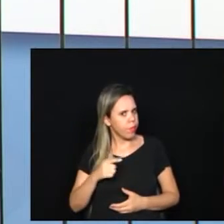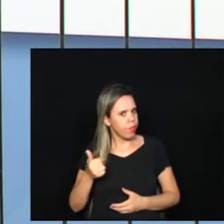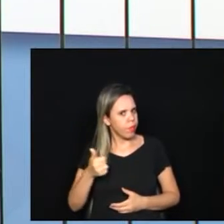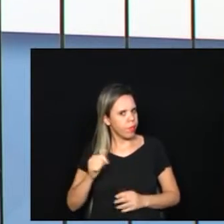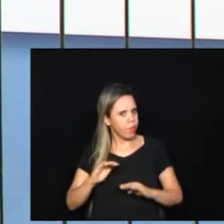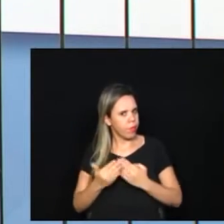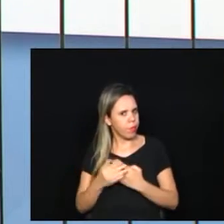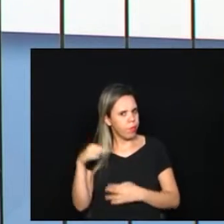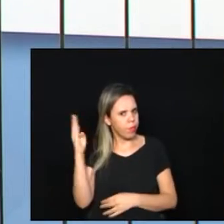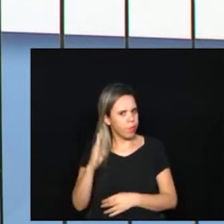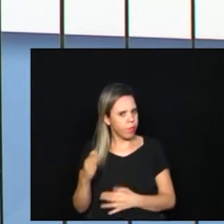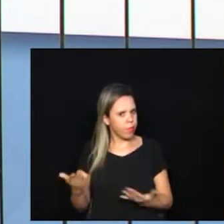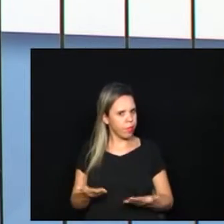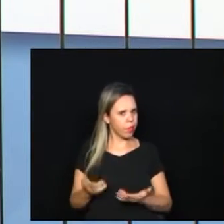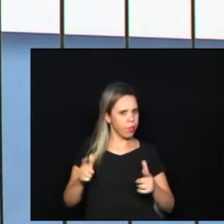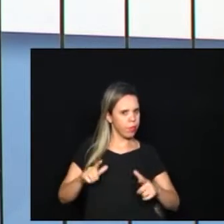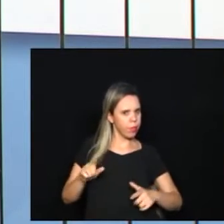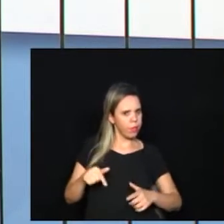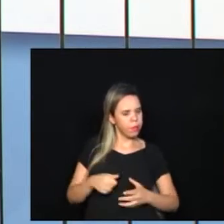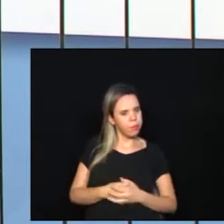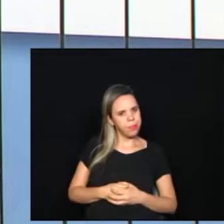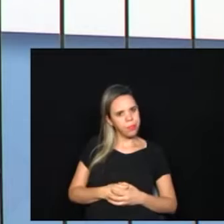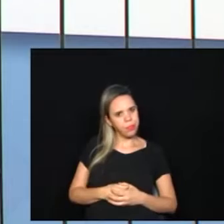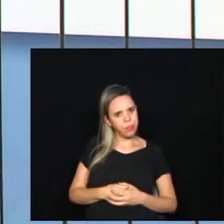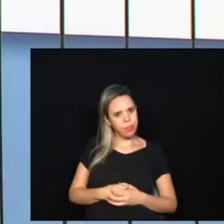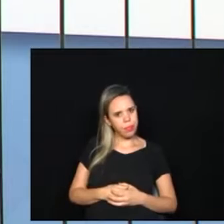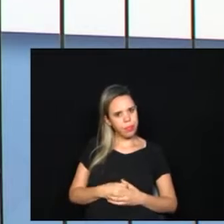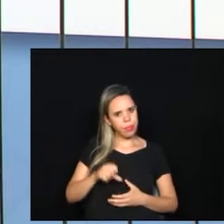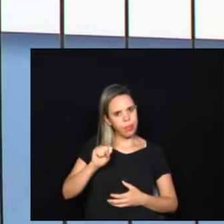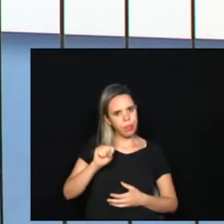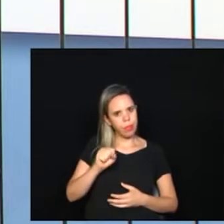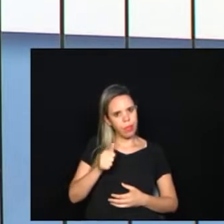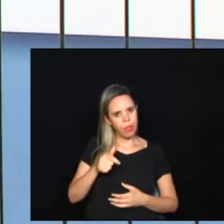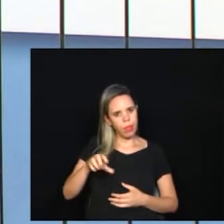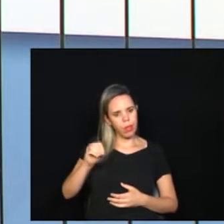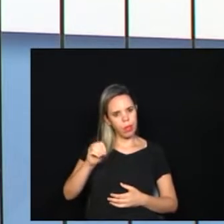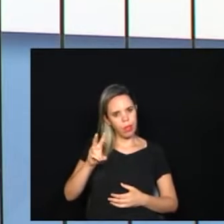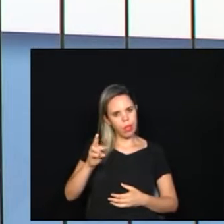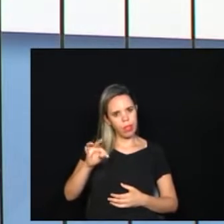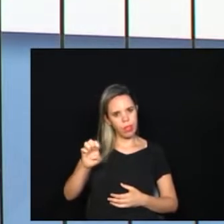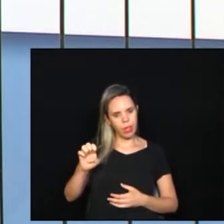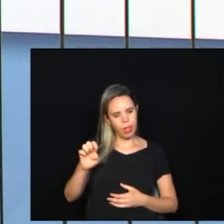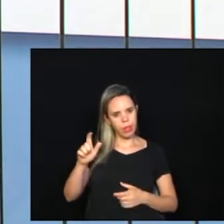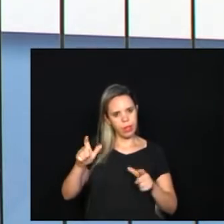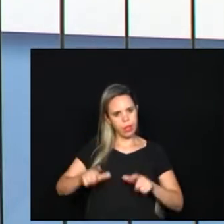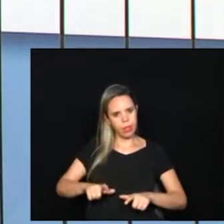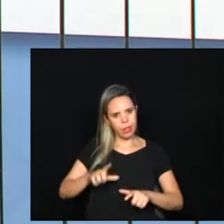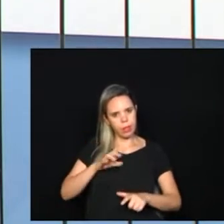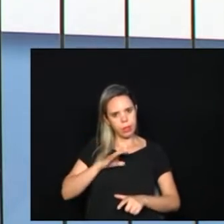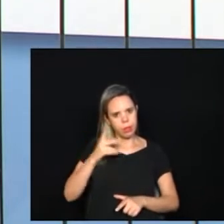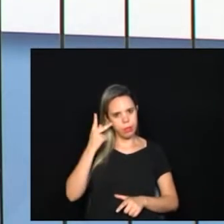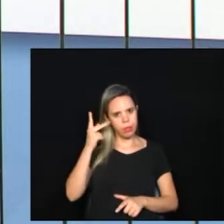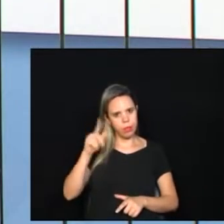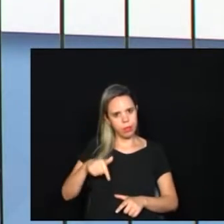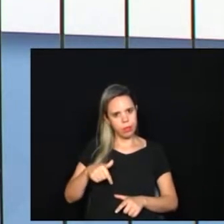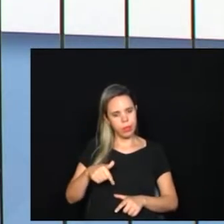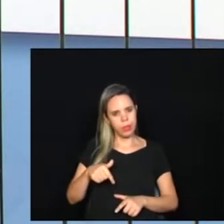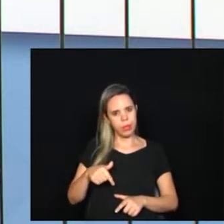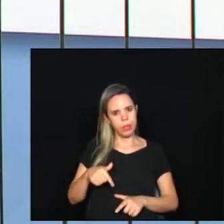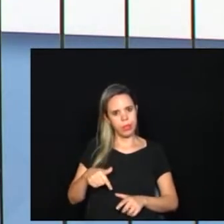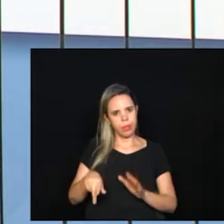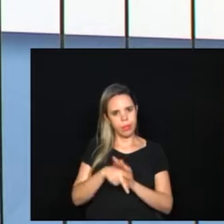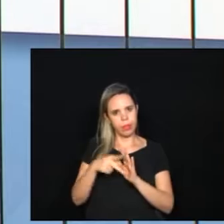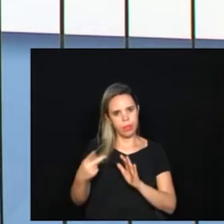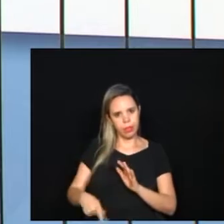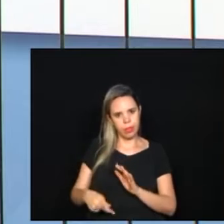vila brasileira, hoje onde é lá São Vicente, no litoral paulista. Por isso ela era chamada, inclusive,